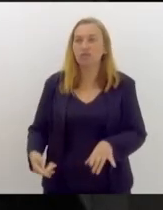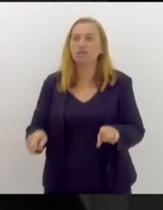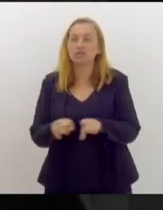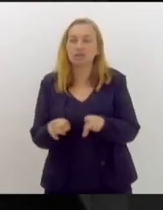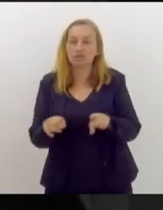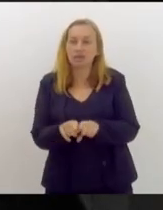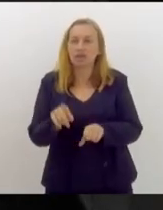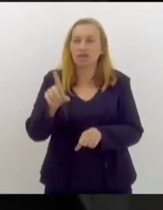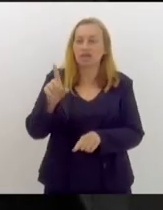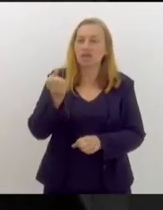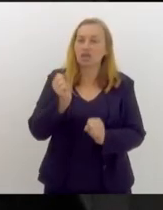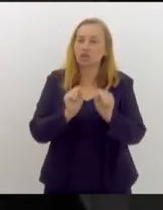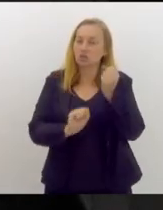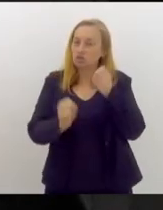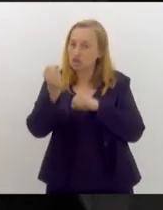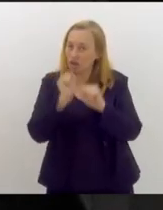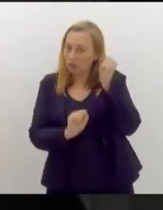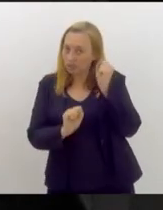industrial